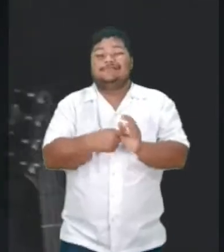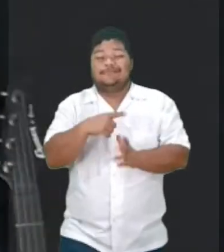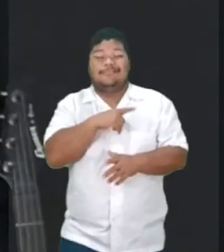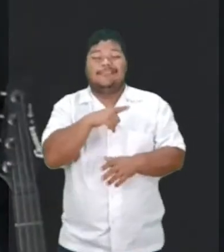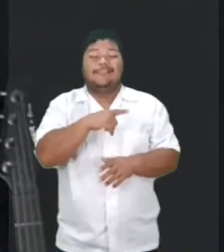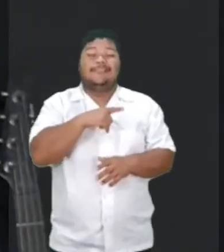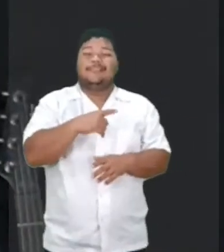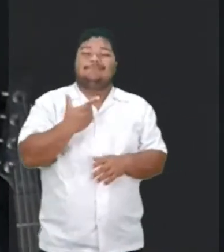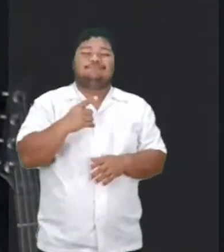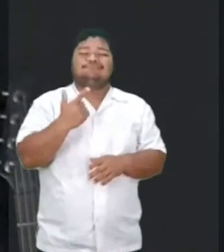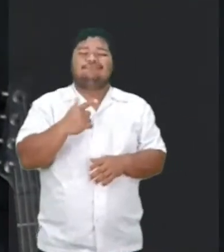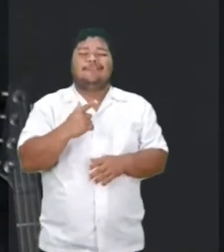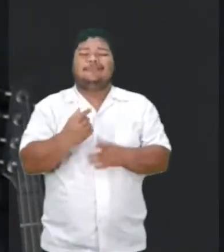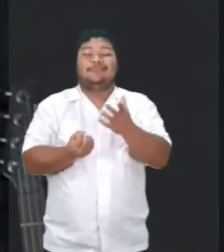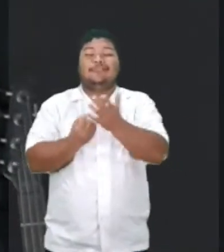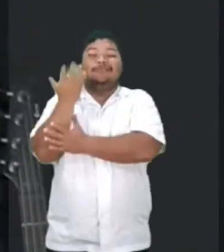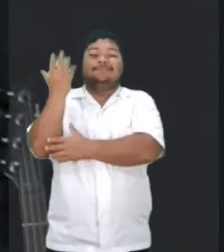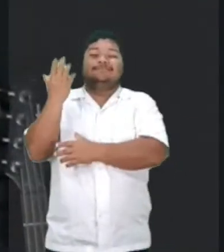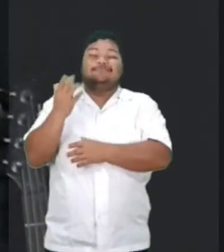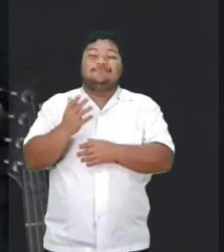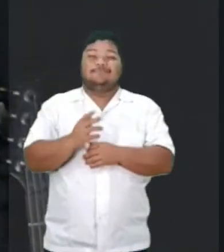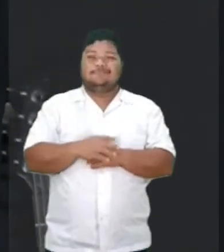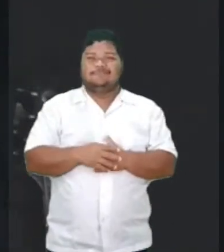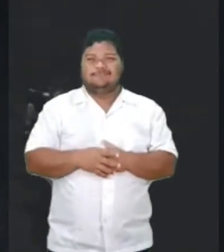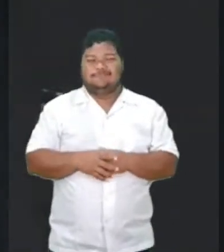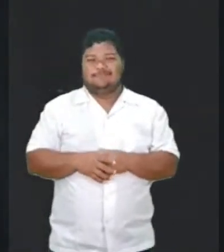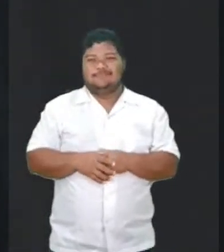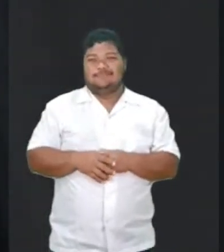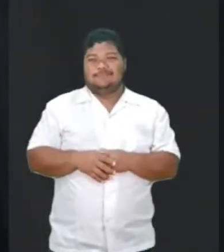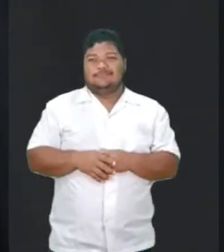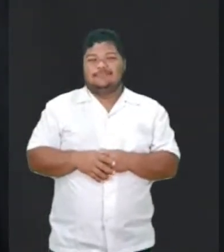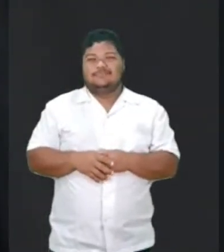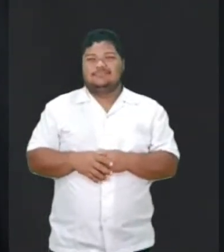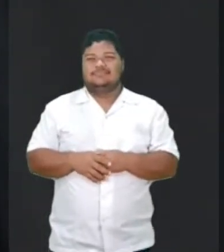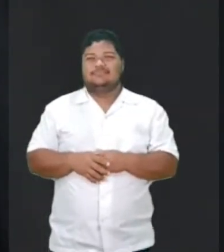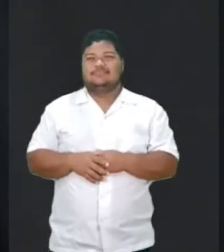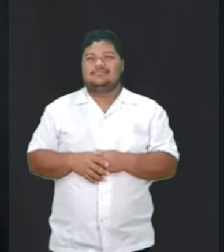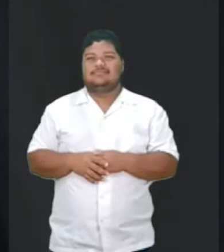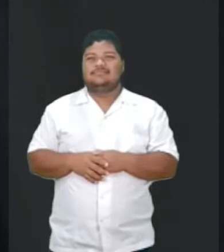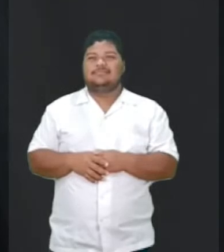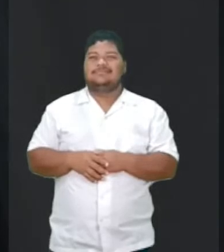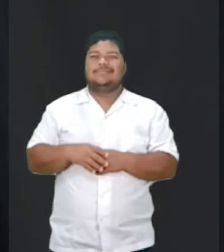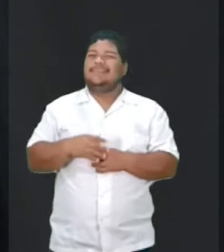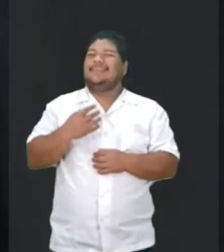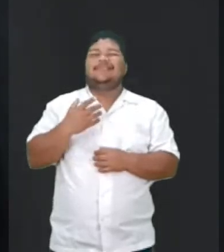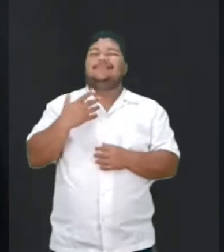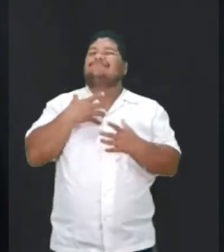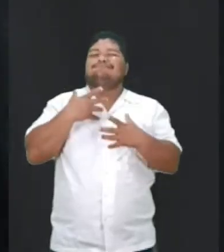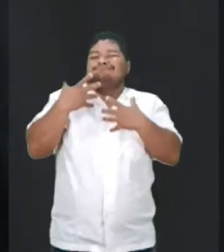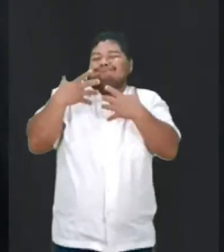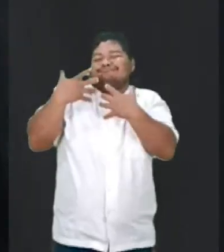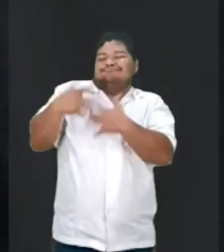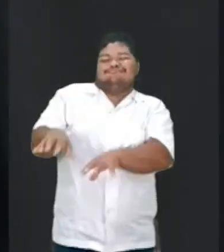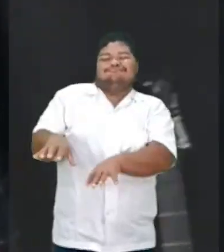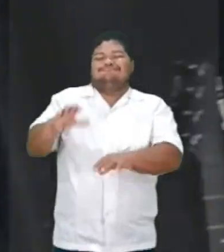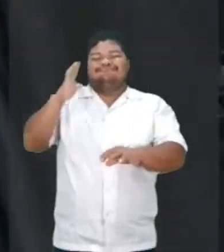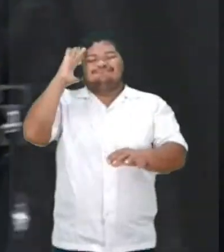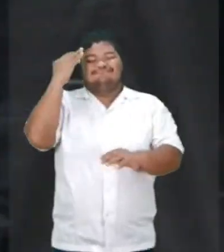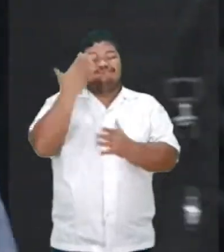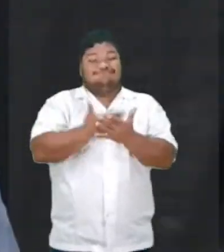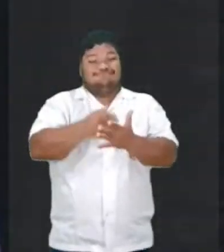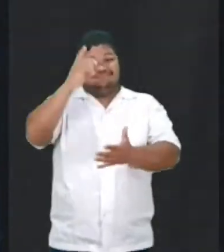do ser humano não é a falta de evidências de Deus, é que eles não querem crer em Deus. É totalmente